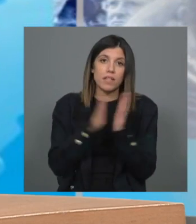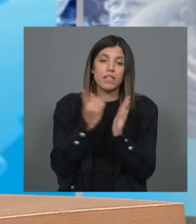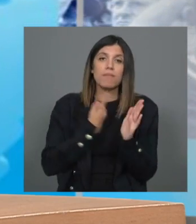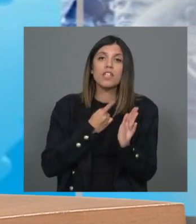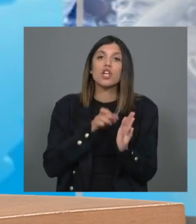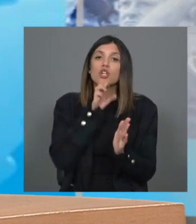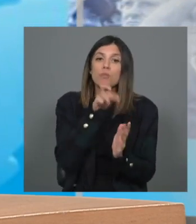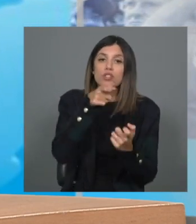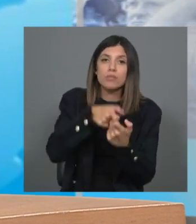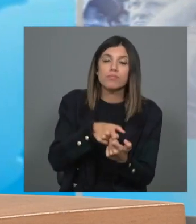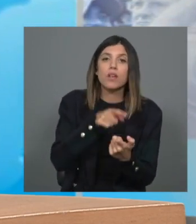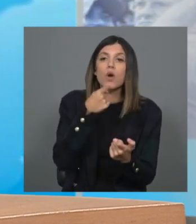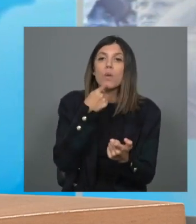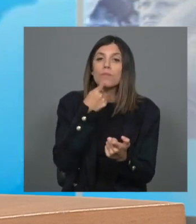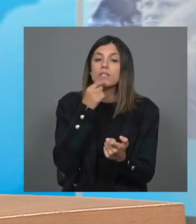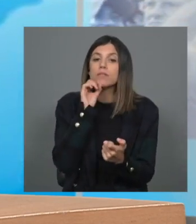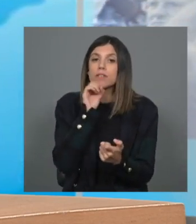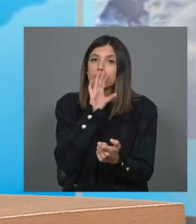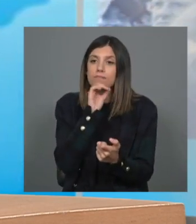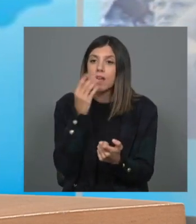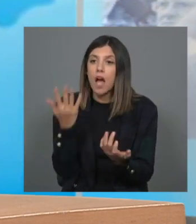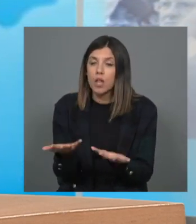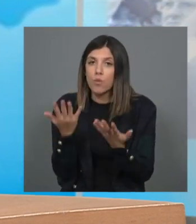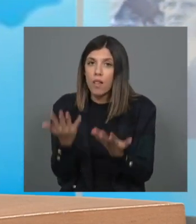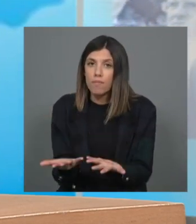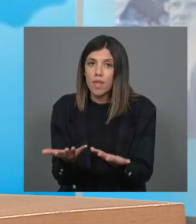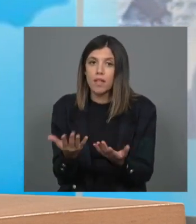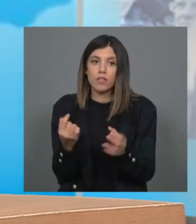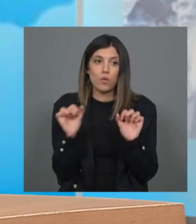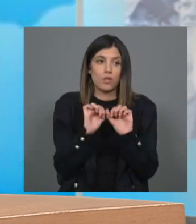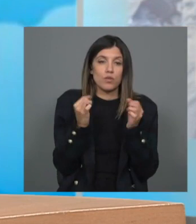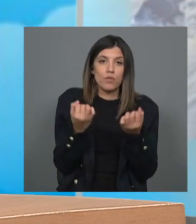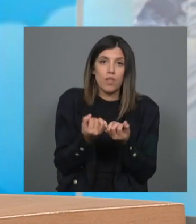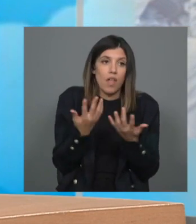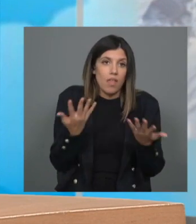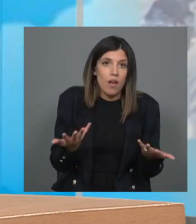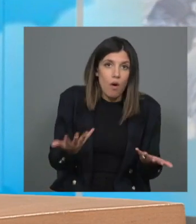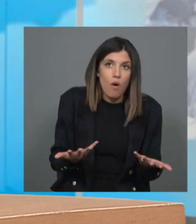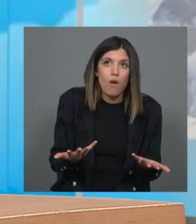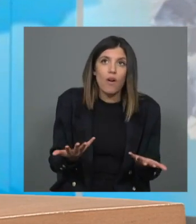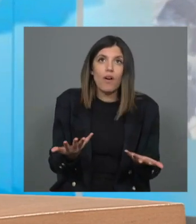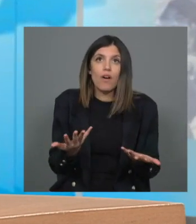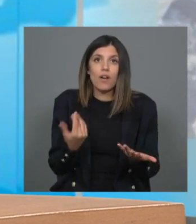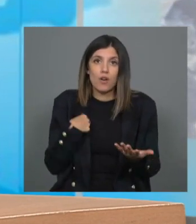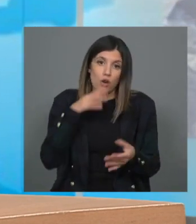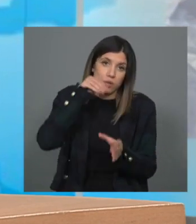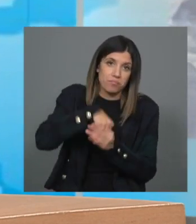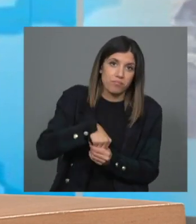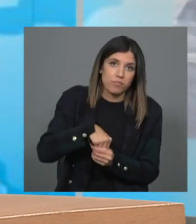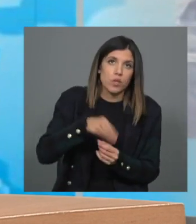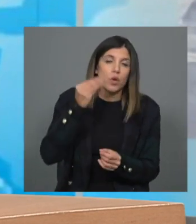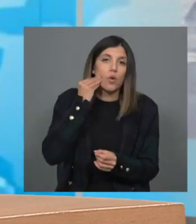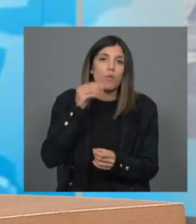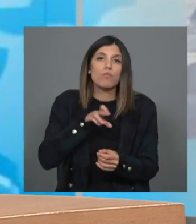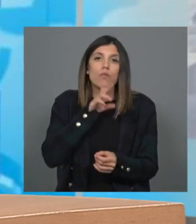isso, é perceber como é que nas circunstâncias atuais e com a sociedade que vivemos e na qual nos inserimos, como é que podemos dar